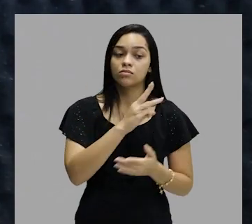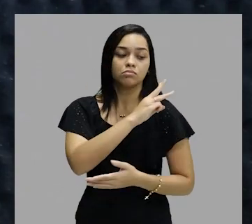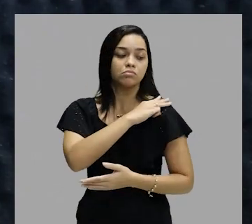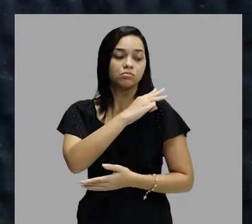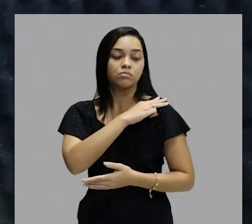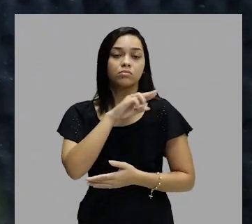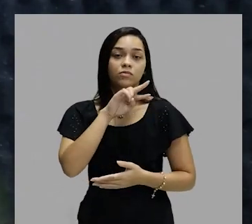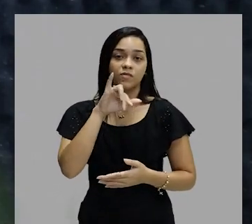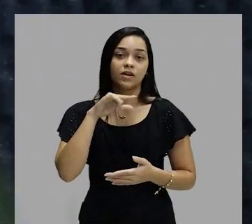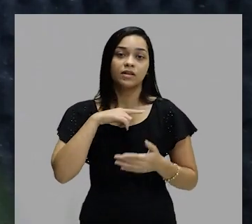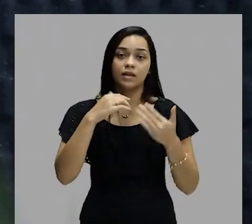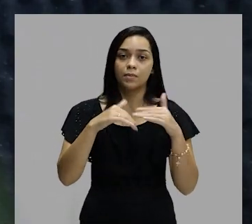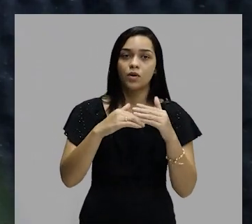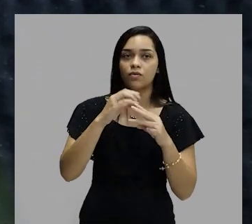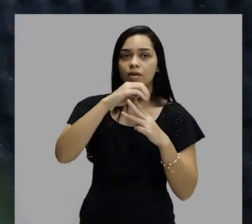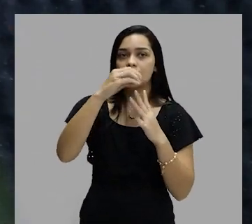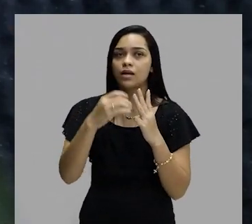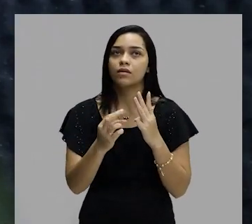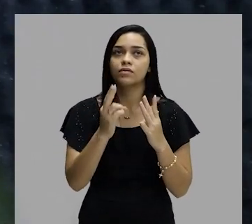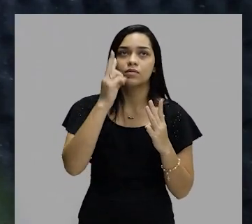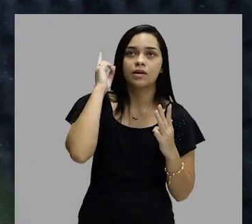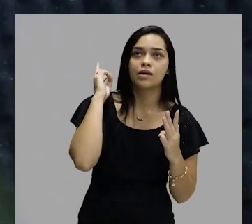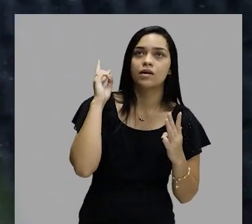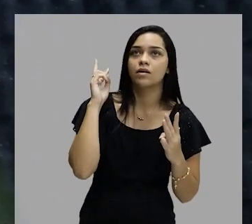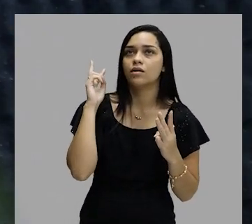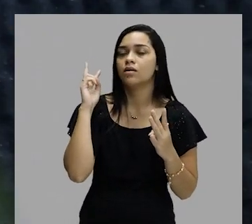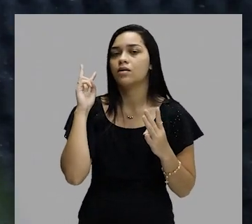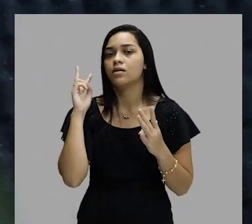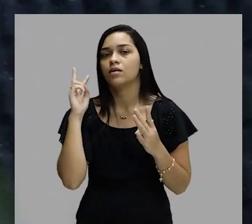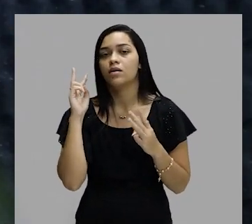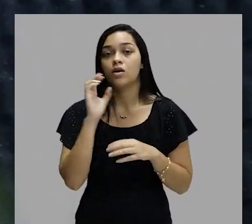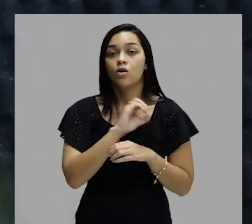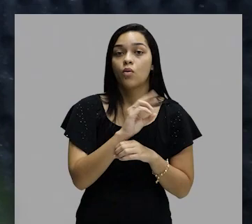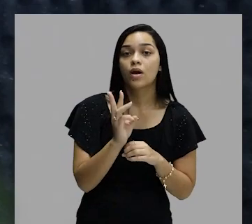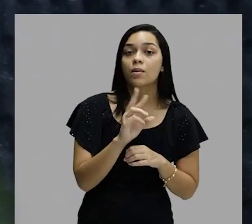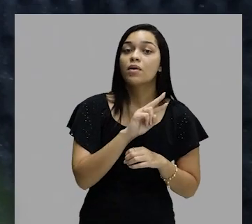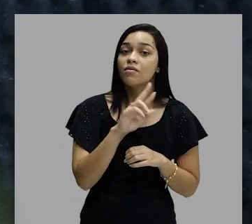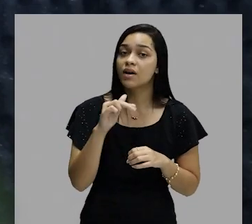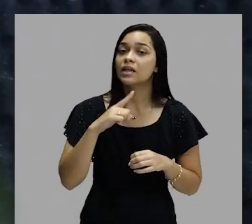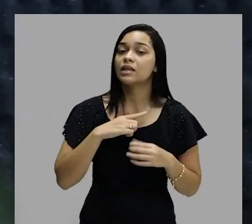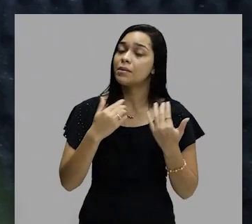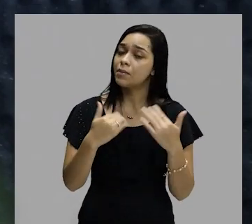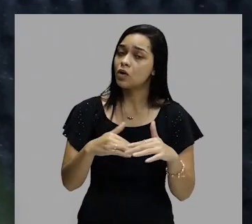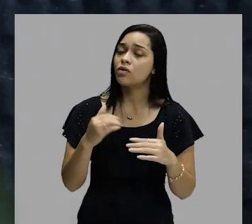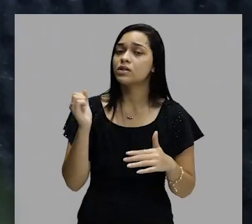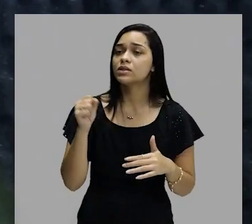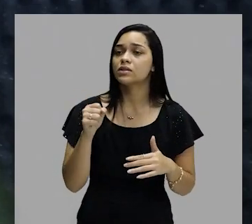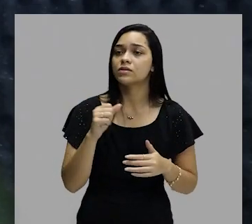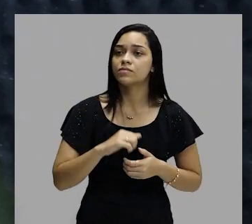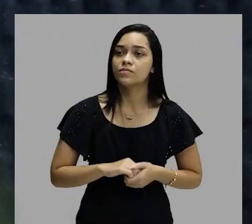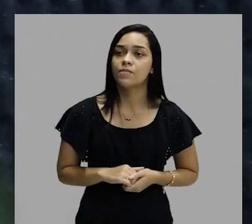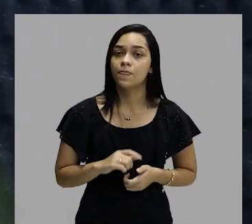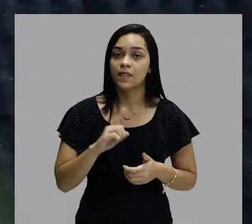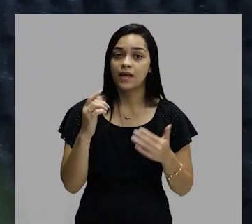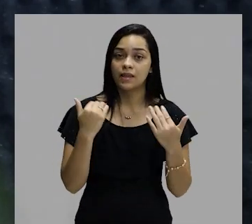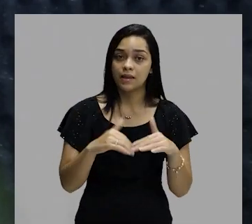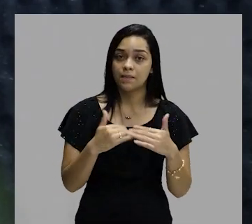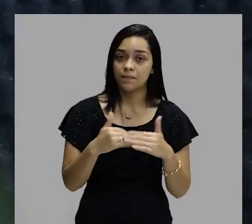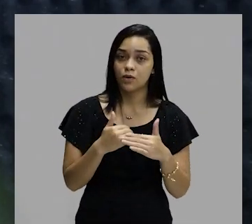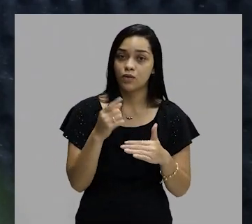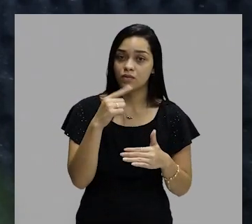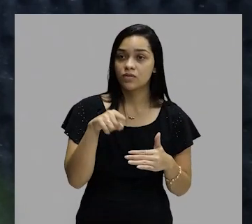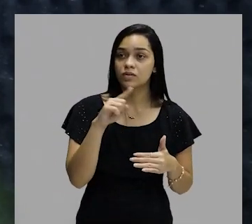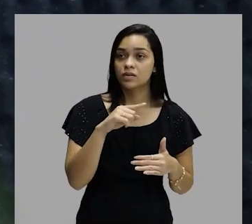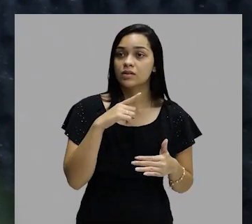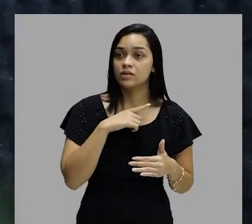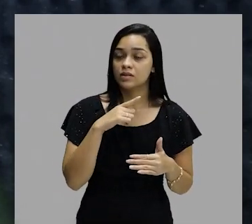fazer avaliações. Enem, vestibular, pais da UEMA, vão fazer processos seletivos. Lá na prova de língua estrangeira e